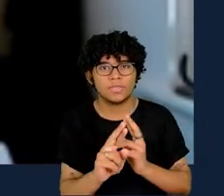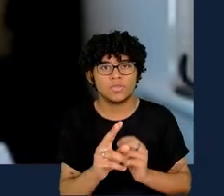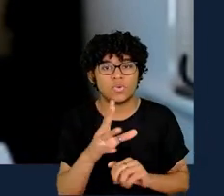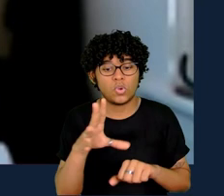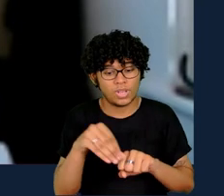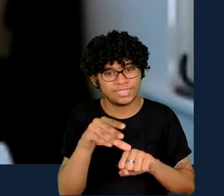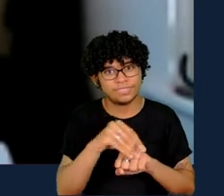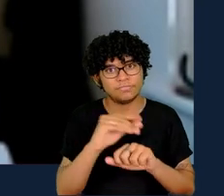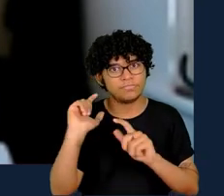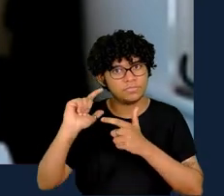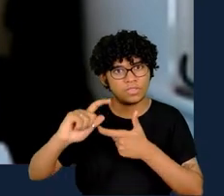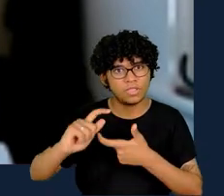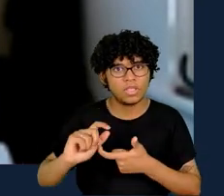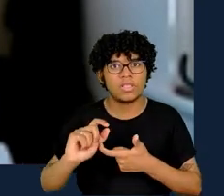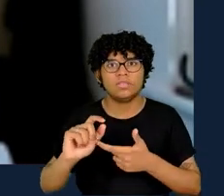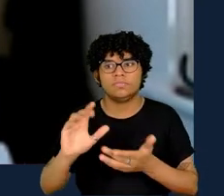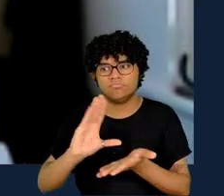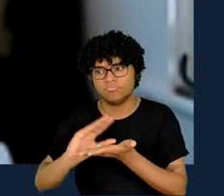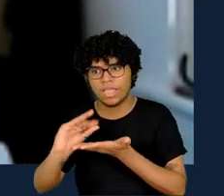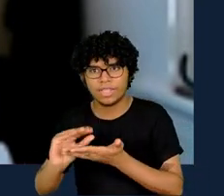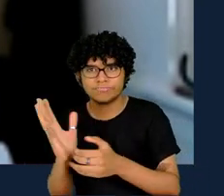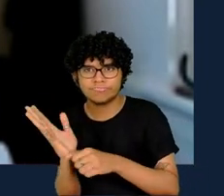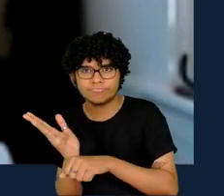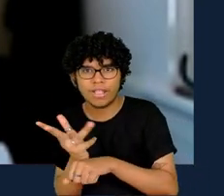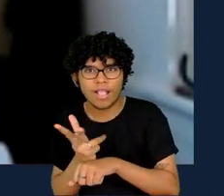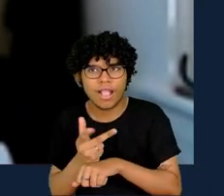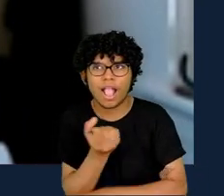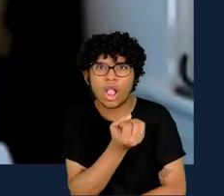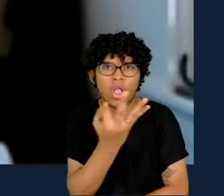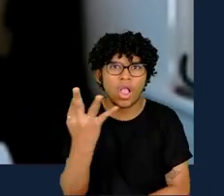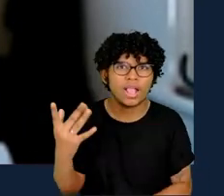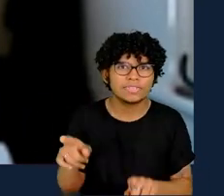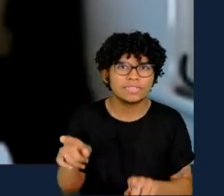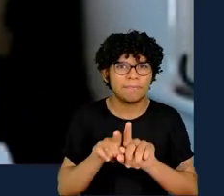dados qualitativos e informações quantitativas, métodos estatísticos.